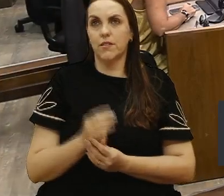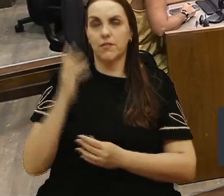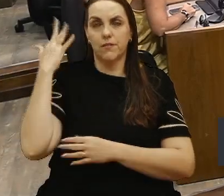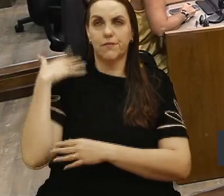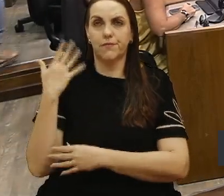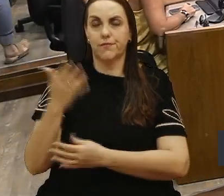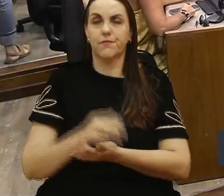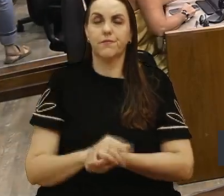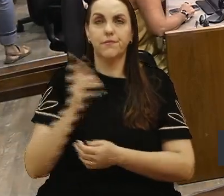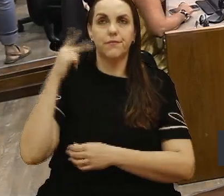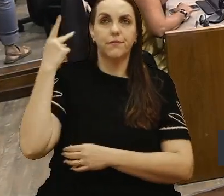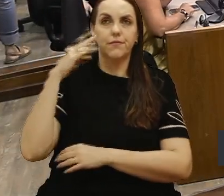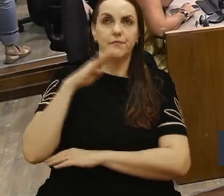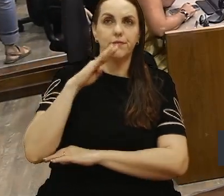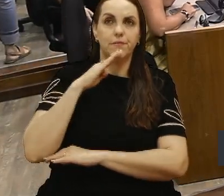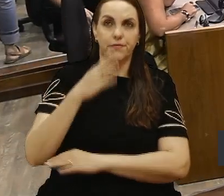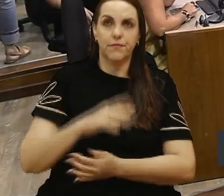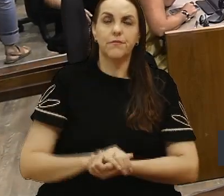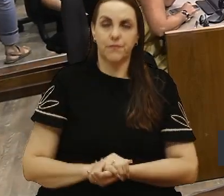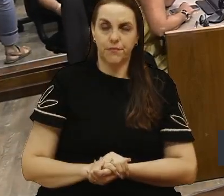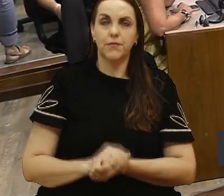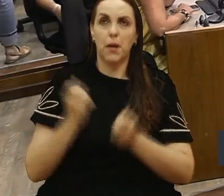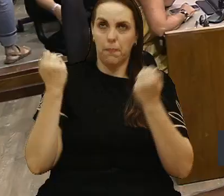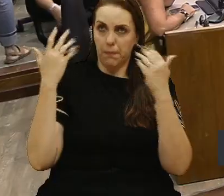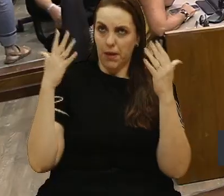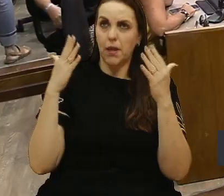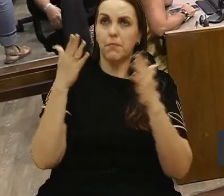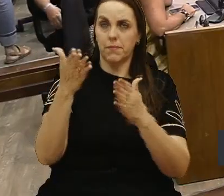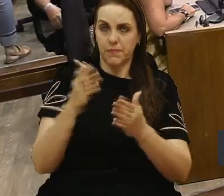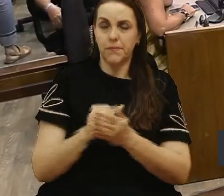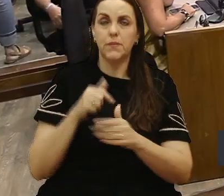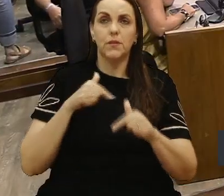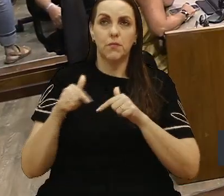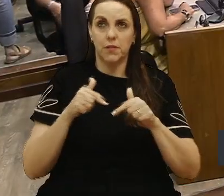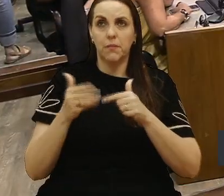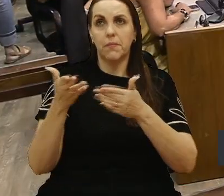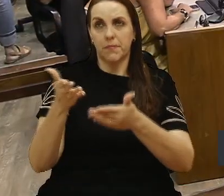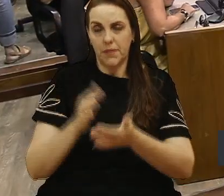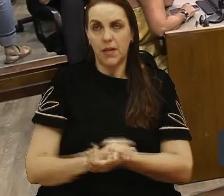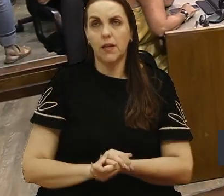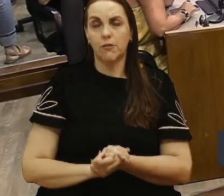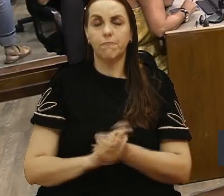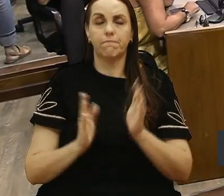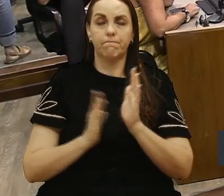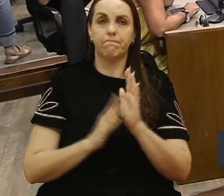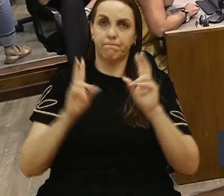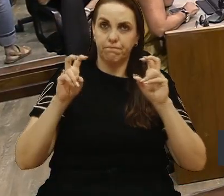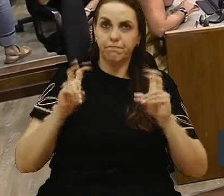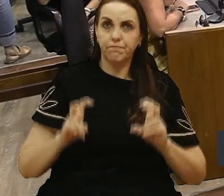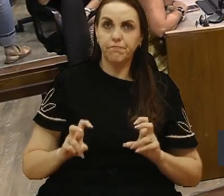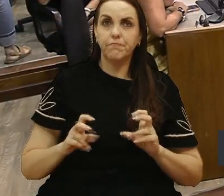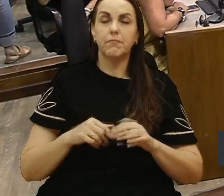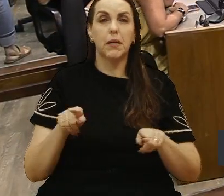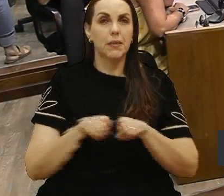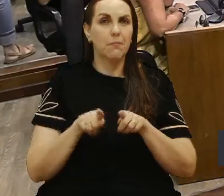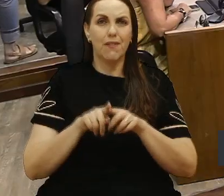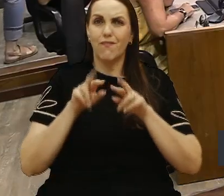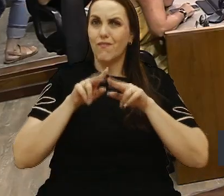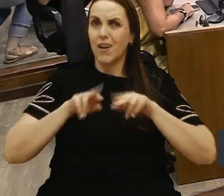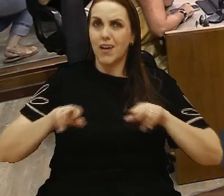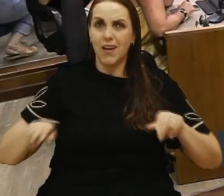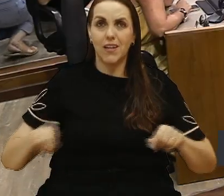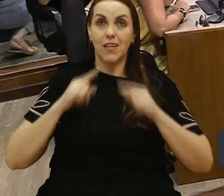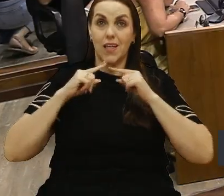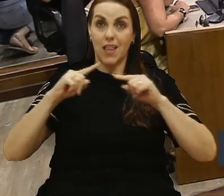Vereador Bortola, parabenizar pelo trabalho do senhor, né, nessa pauta. Também tive várias reclamações